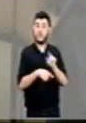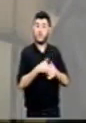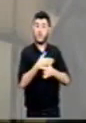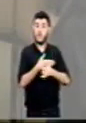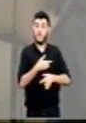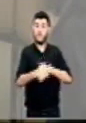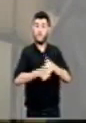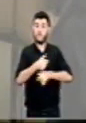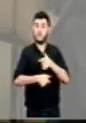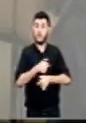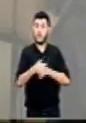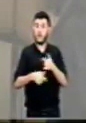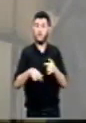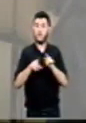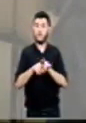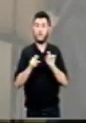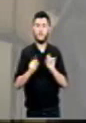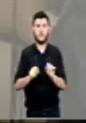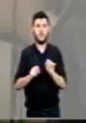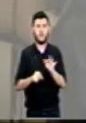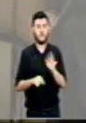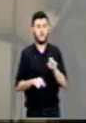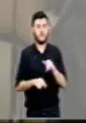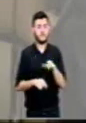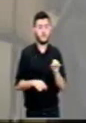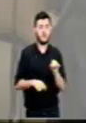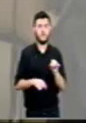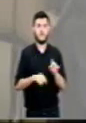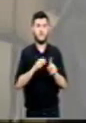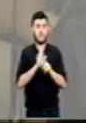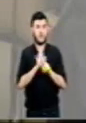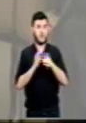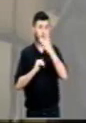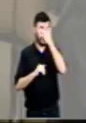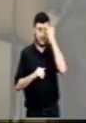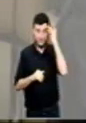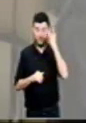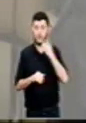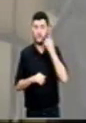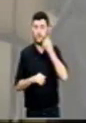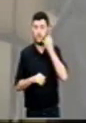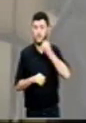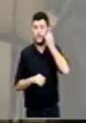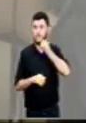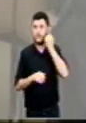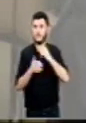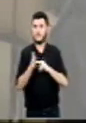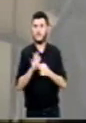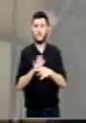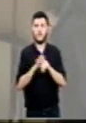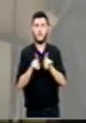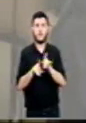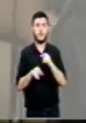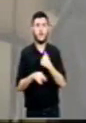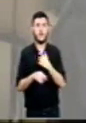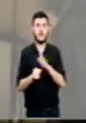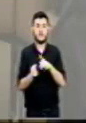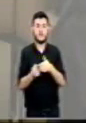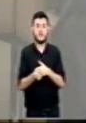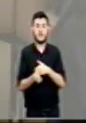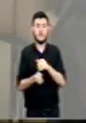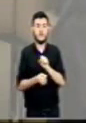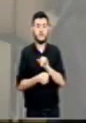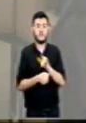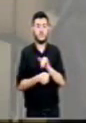nobre função da parlamentar. Inclusive a de sigilo, que muito bem lembrou